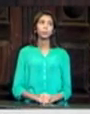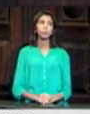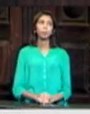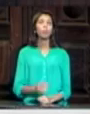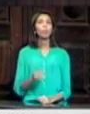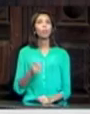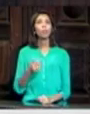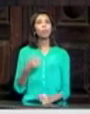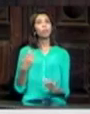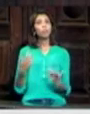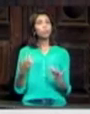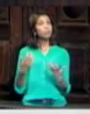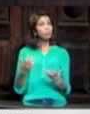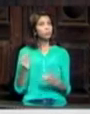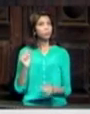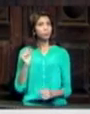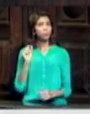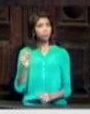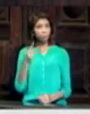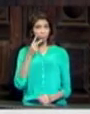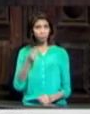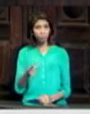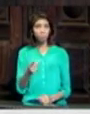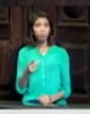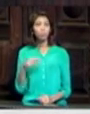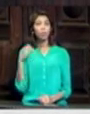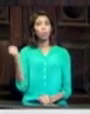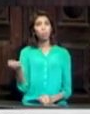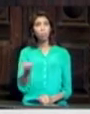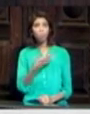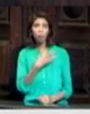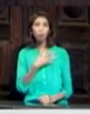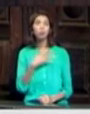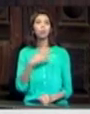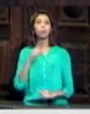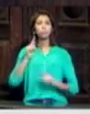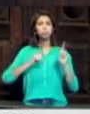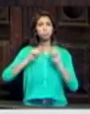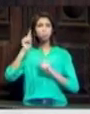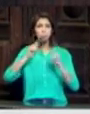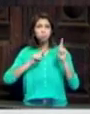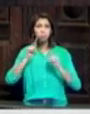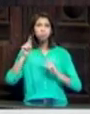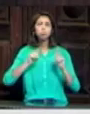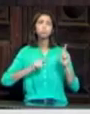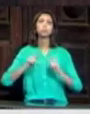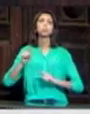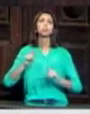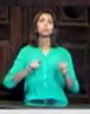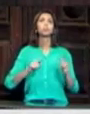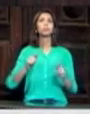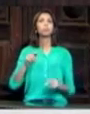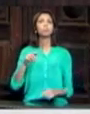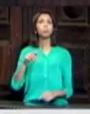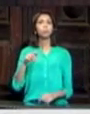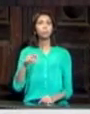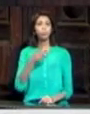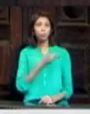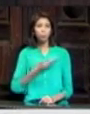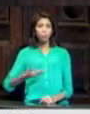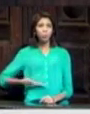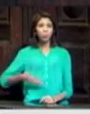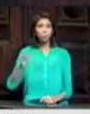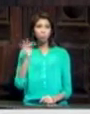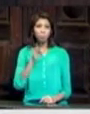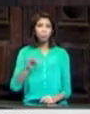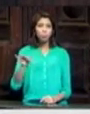quero, senhor presidente, dizer que as novas modalidades de licitação celebradas pelo governo federal têm